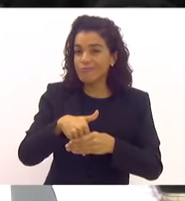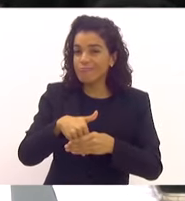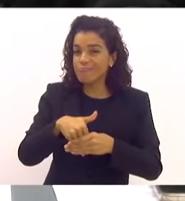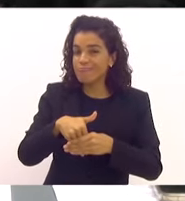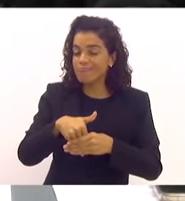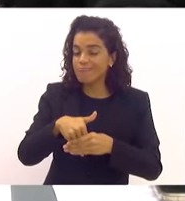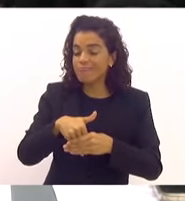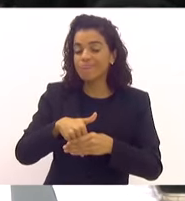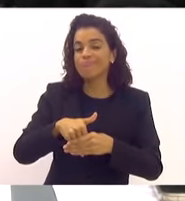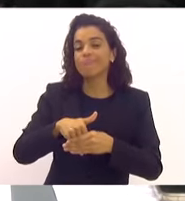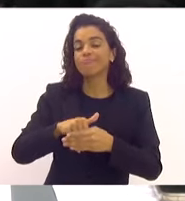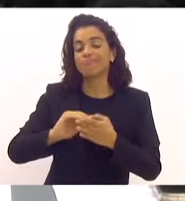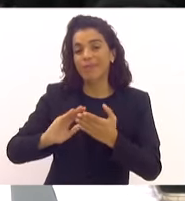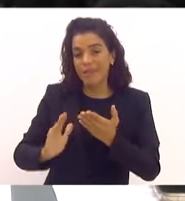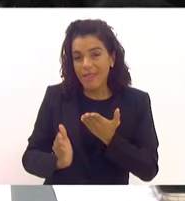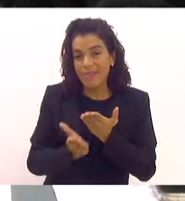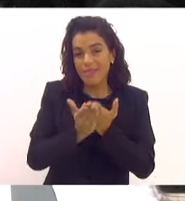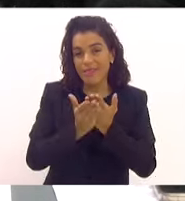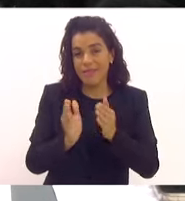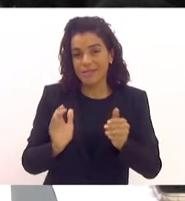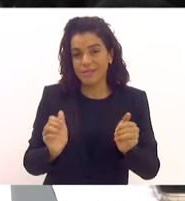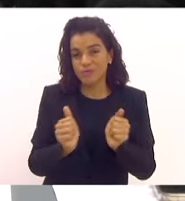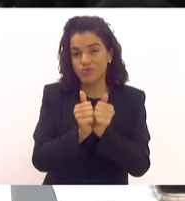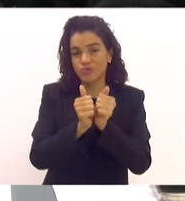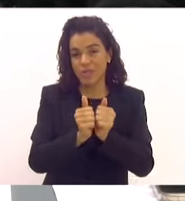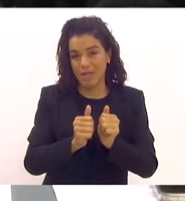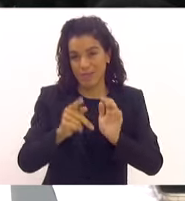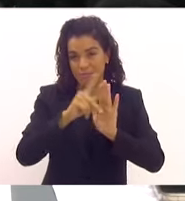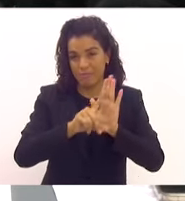pela anexação ao PL